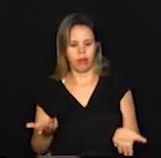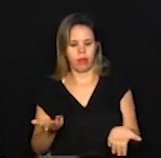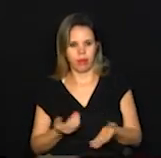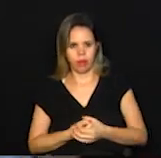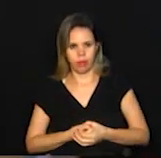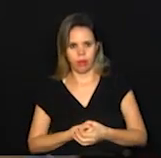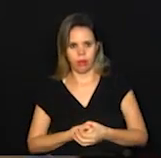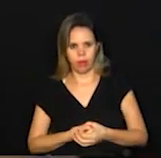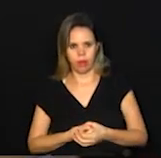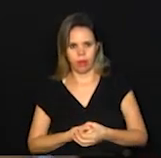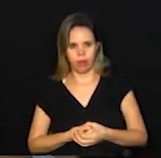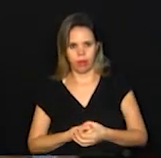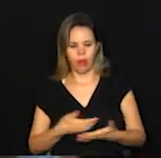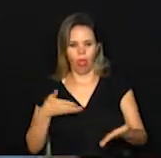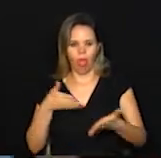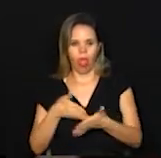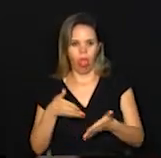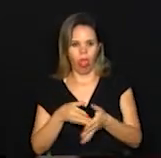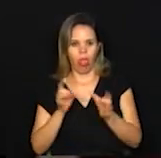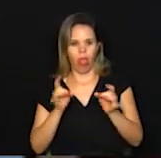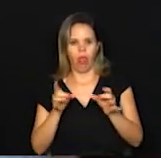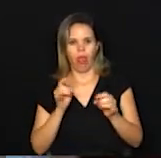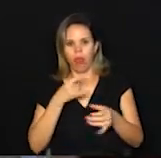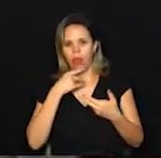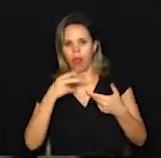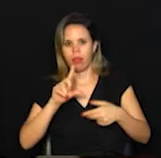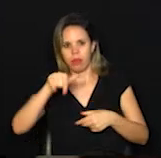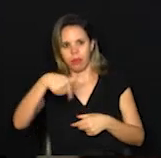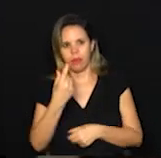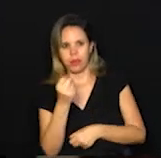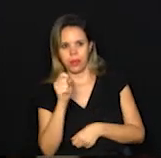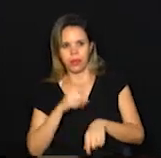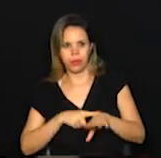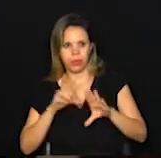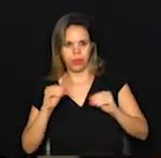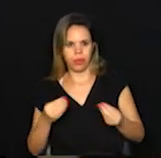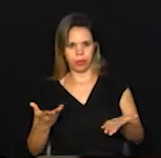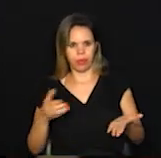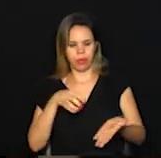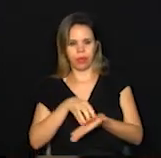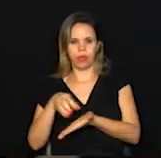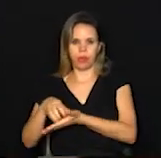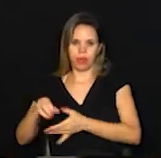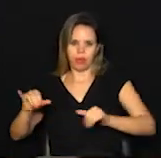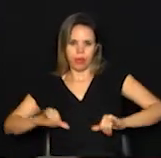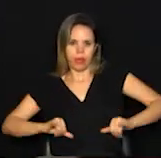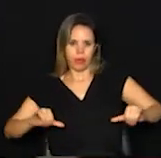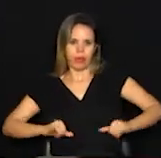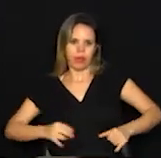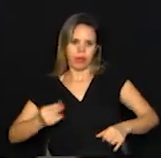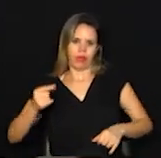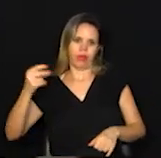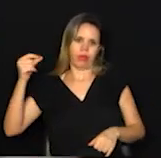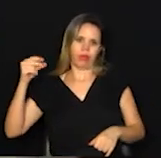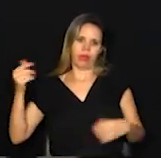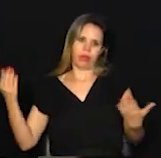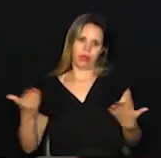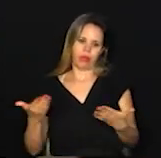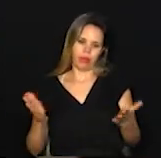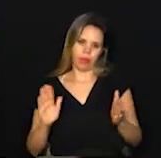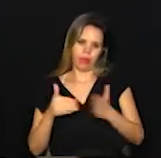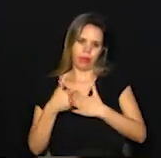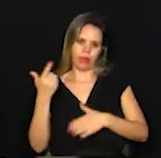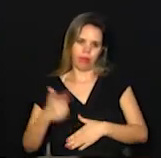com impossibilidade de vender bebida alcoólica após as 20 horas. Então, é um setor que vem sofrendo há muito tempo e agora estamos